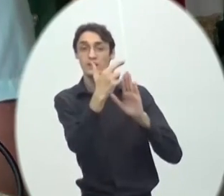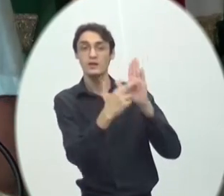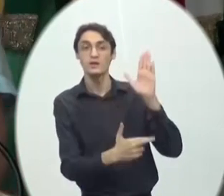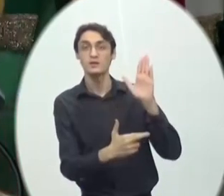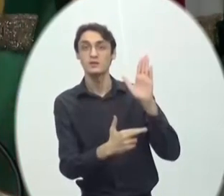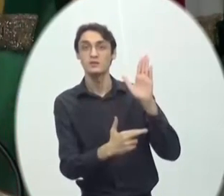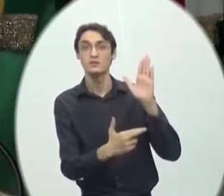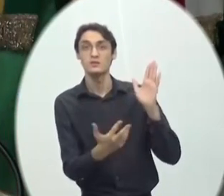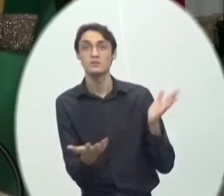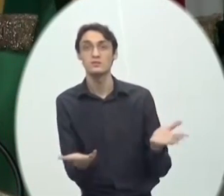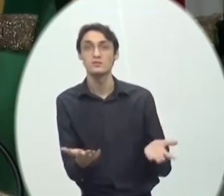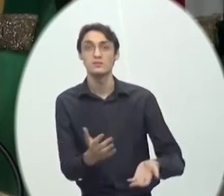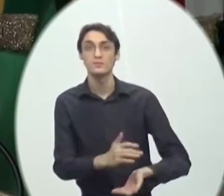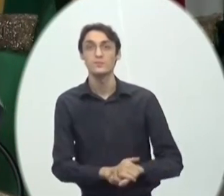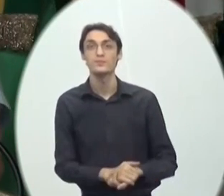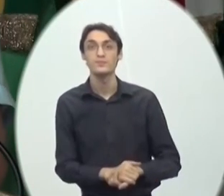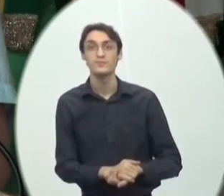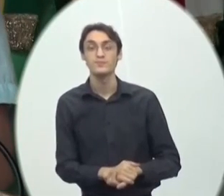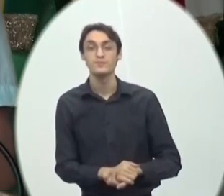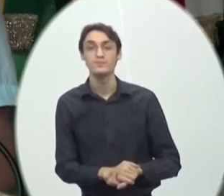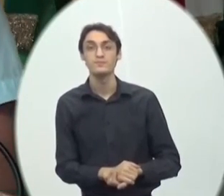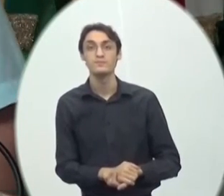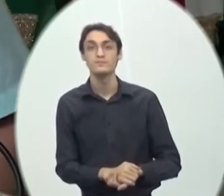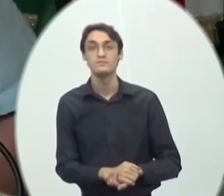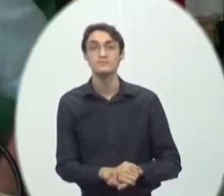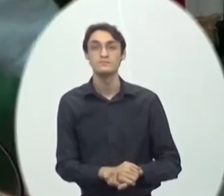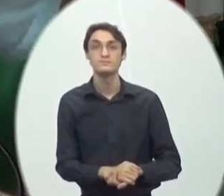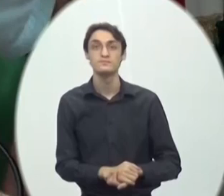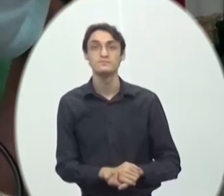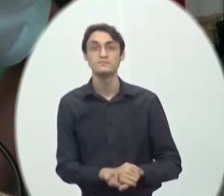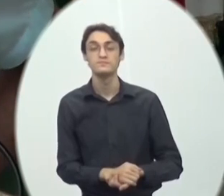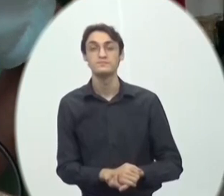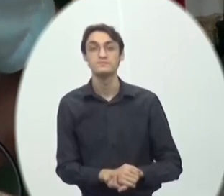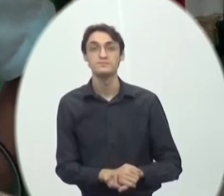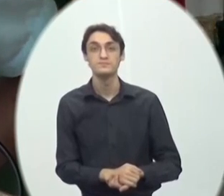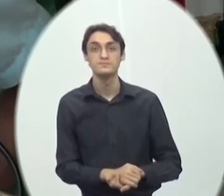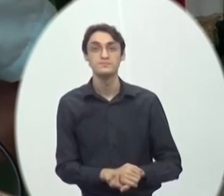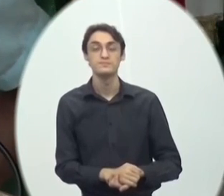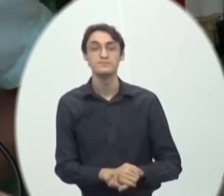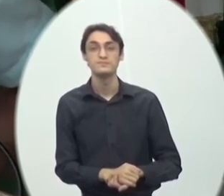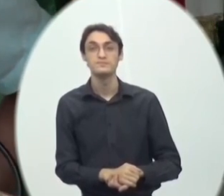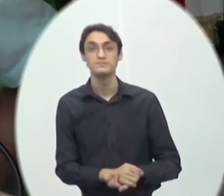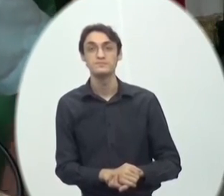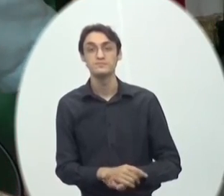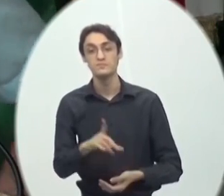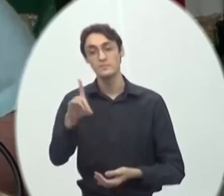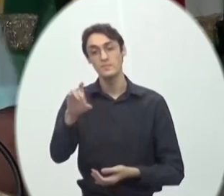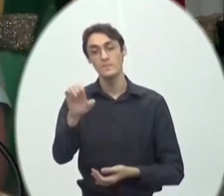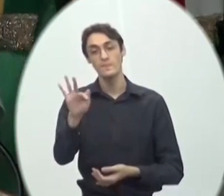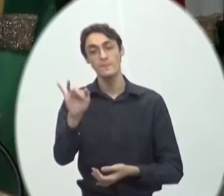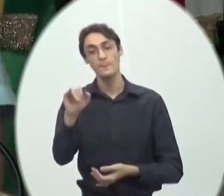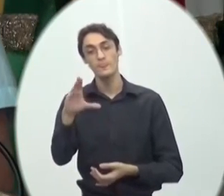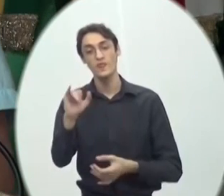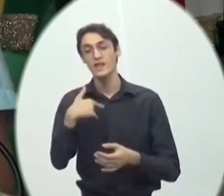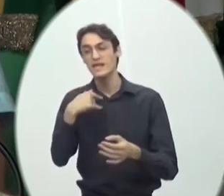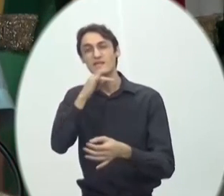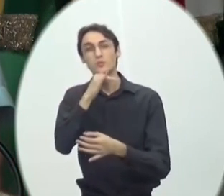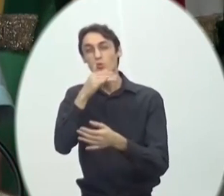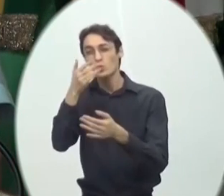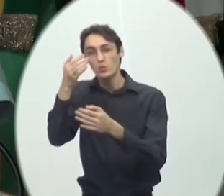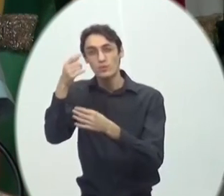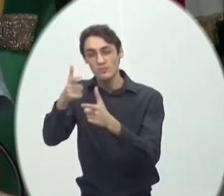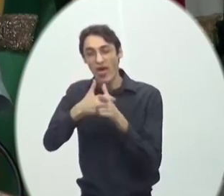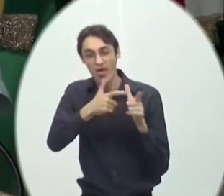uma empulhação. Vamos lá. Qual o déficit atuarial? Pode ser por aquela conta lá